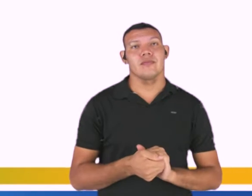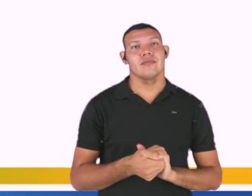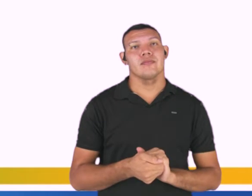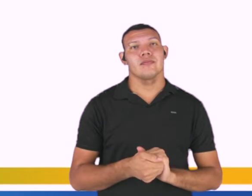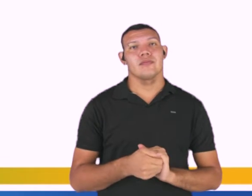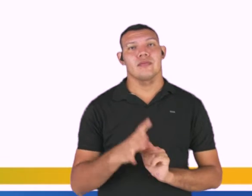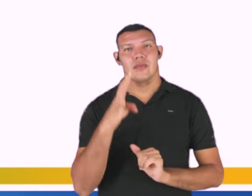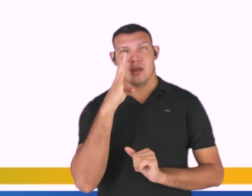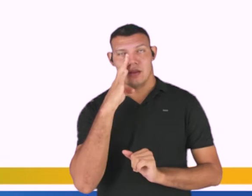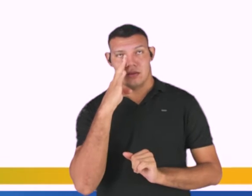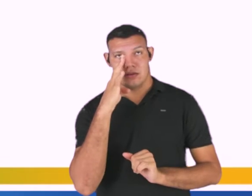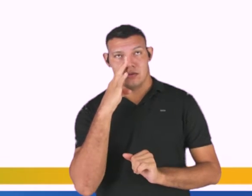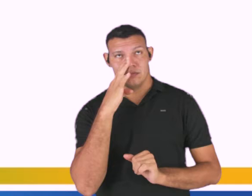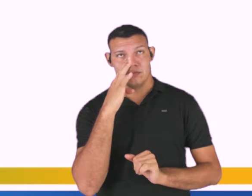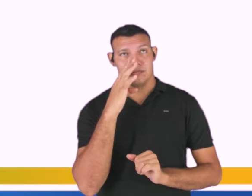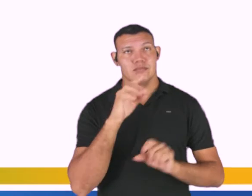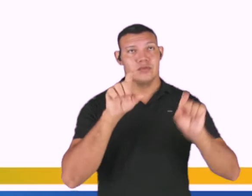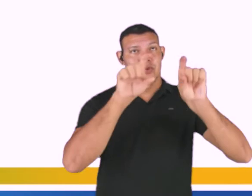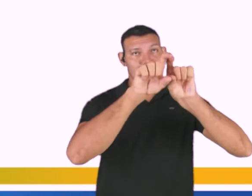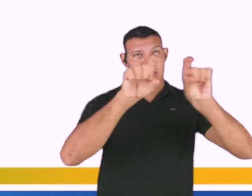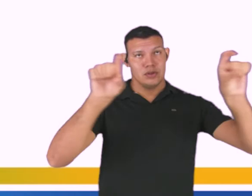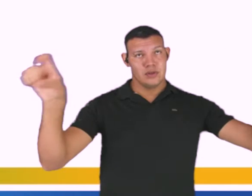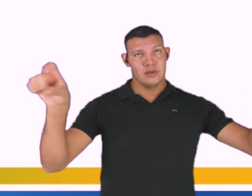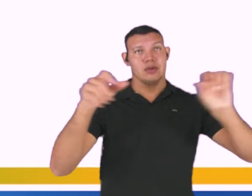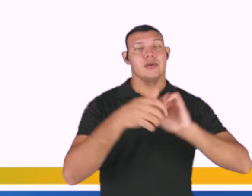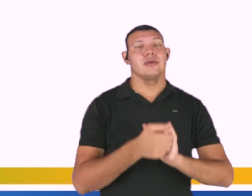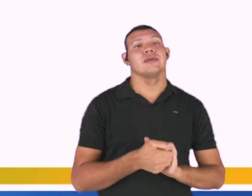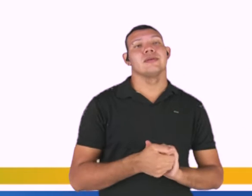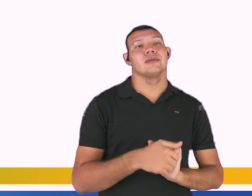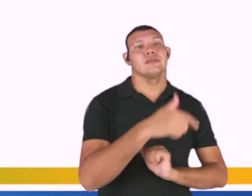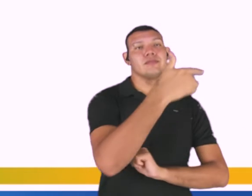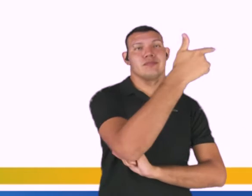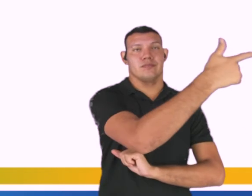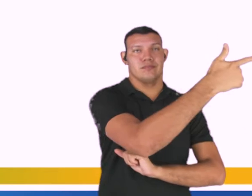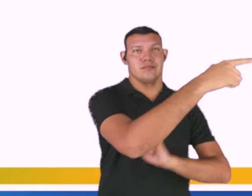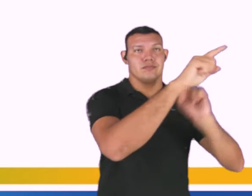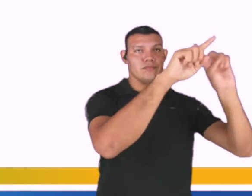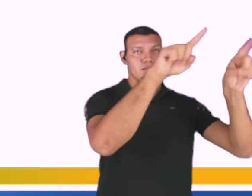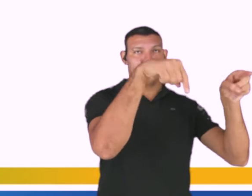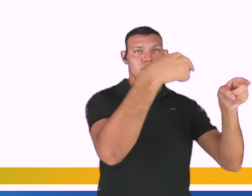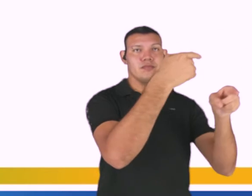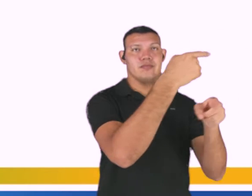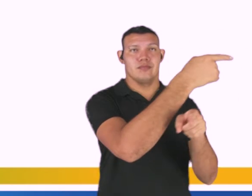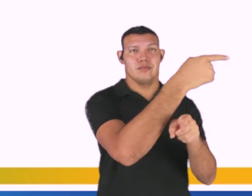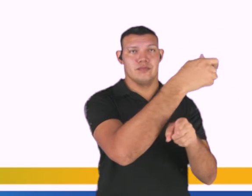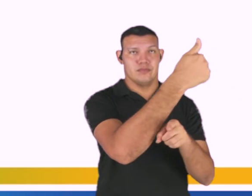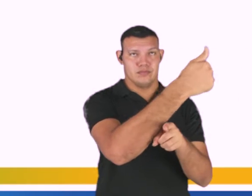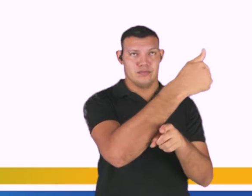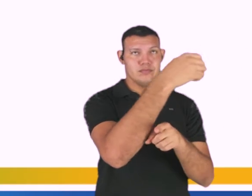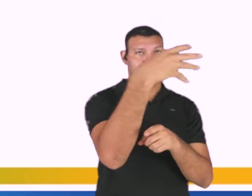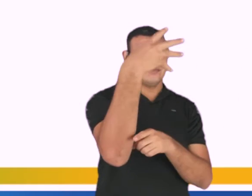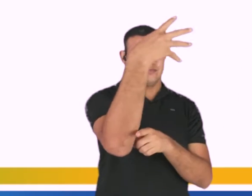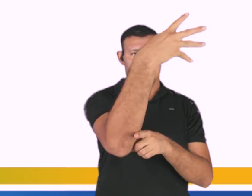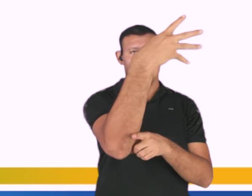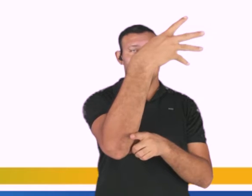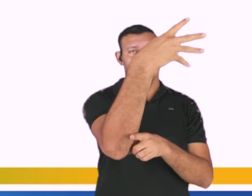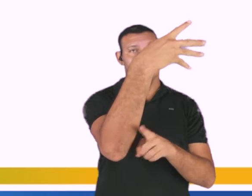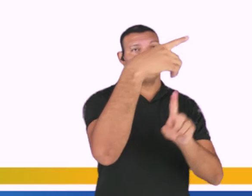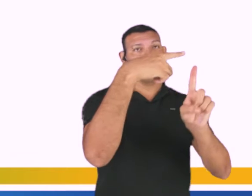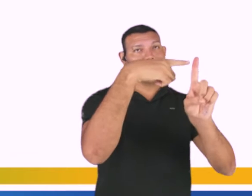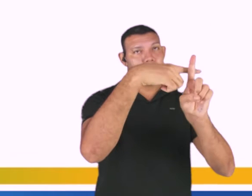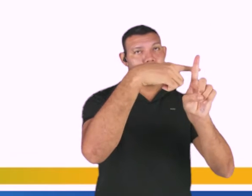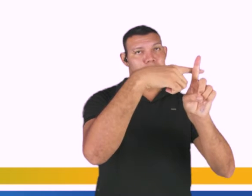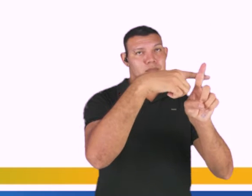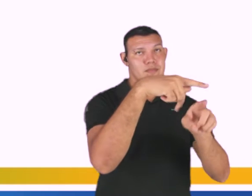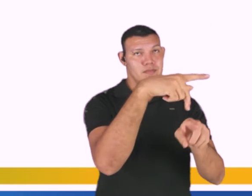que na segunda linha da nossa resolução nós temos 2 vezes menos 1 elevado à quarta